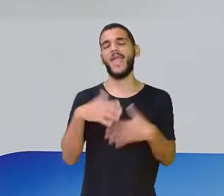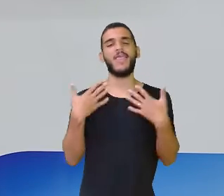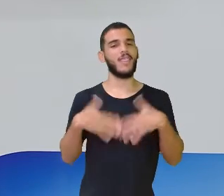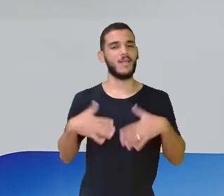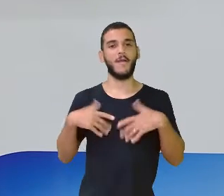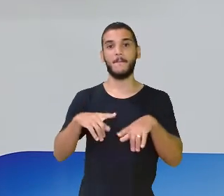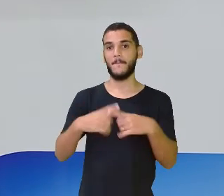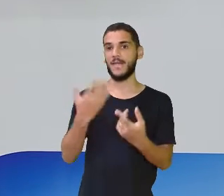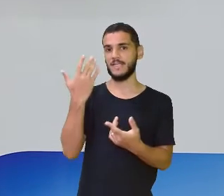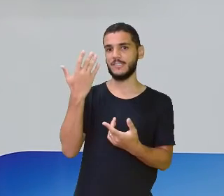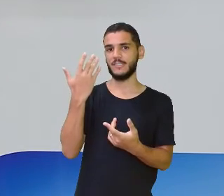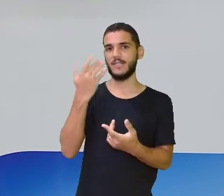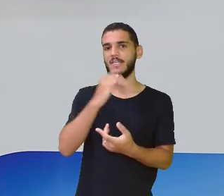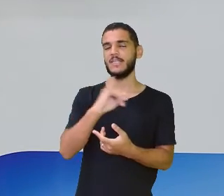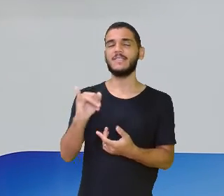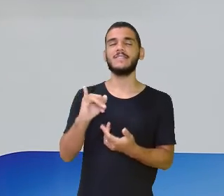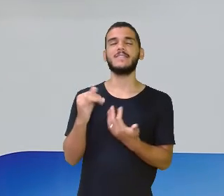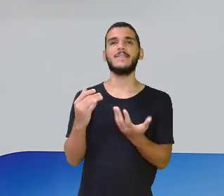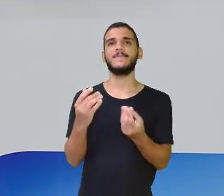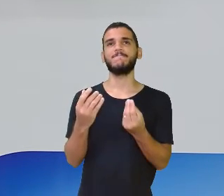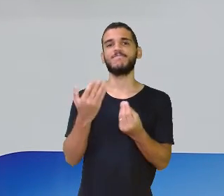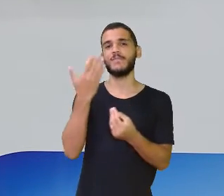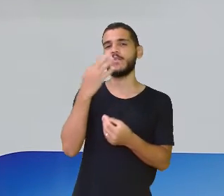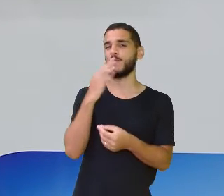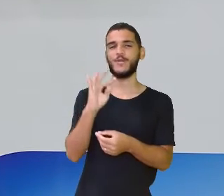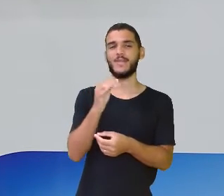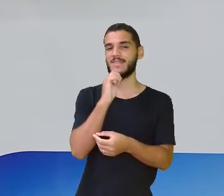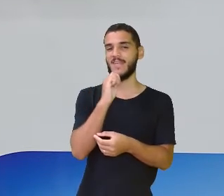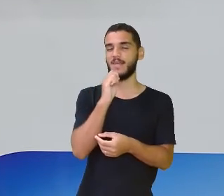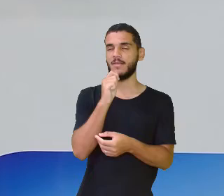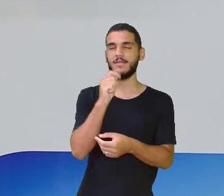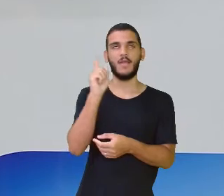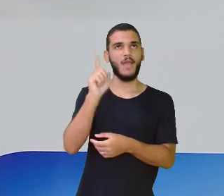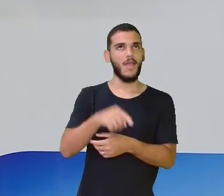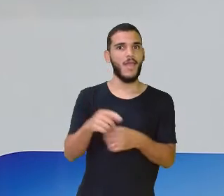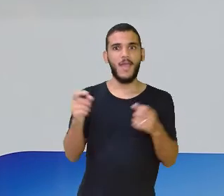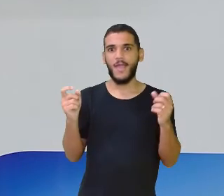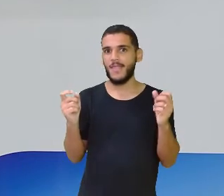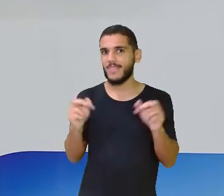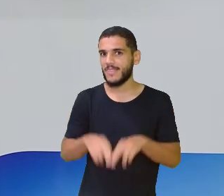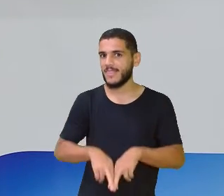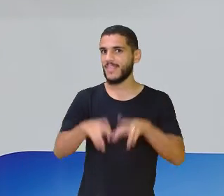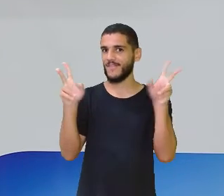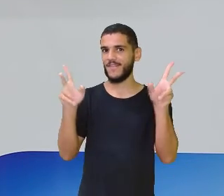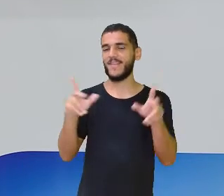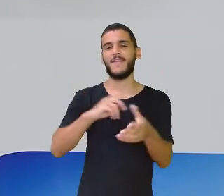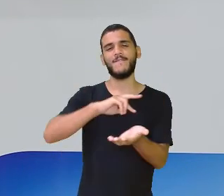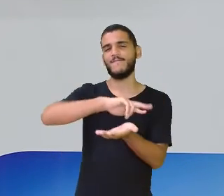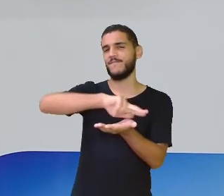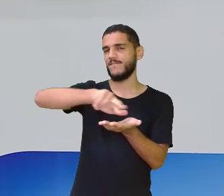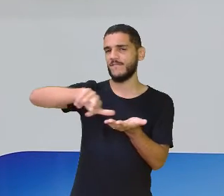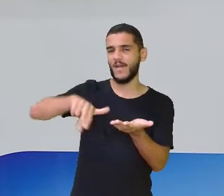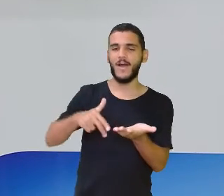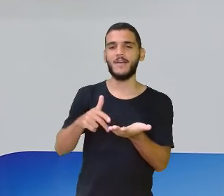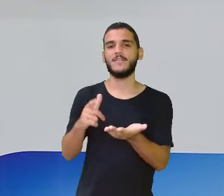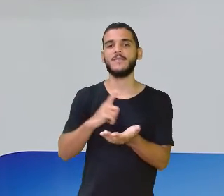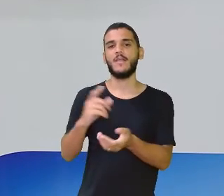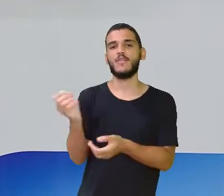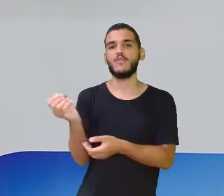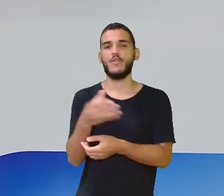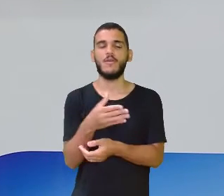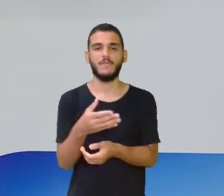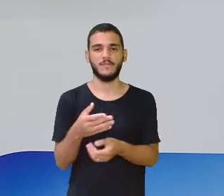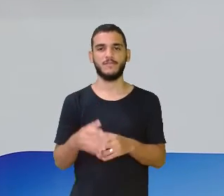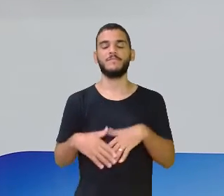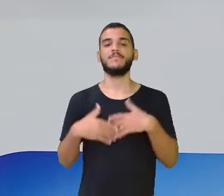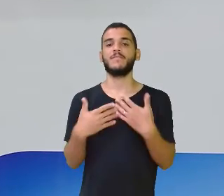acontecer. Ou pode ser surpreendido, porque muitos contos têm novas versões. Então, o clímax é aquele momento de